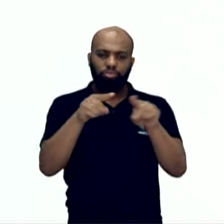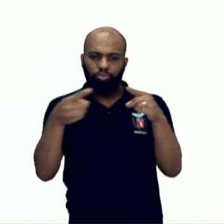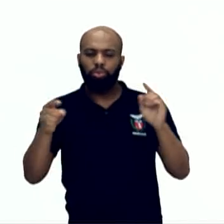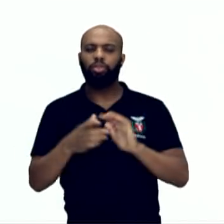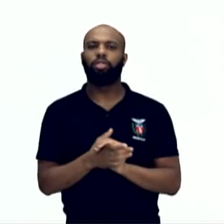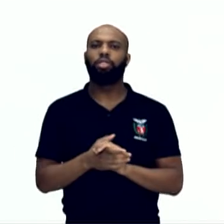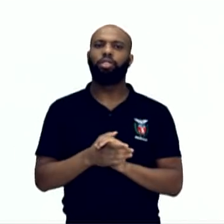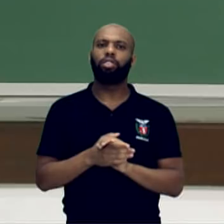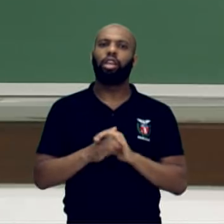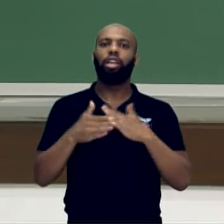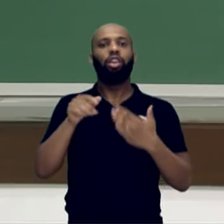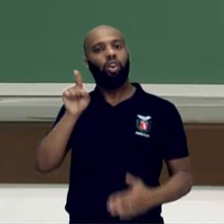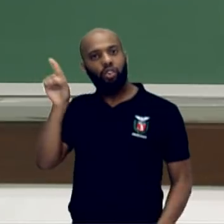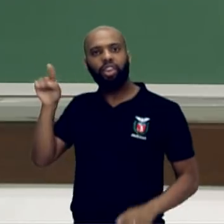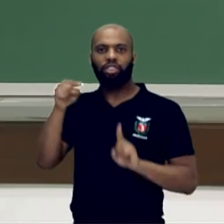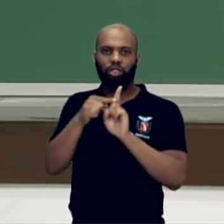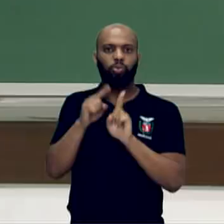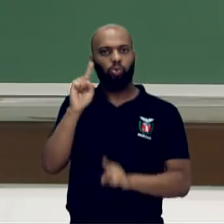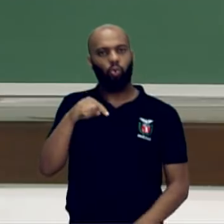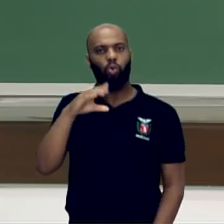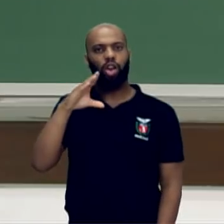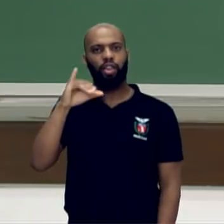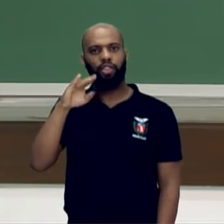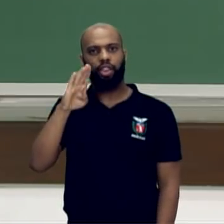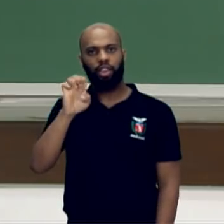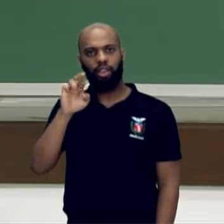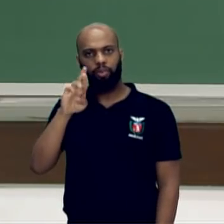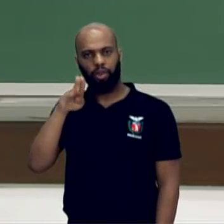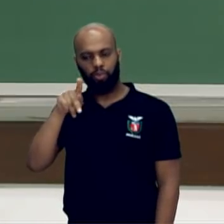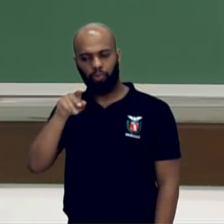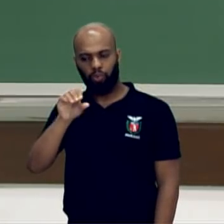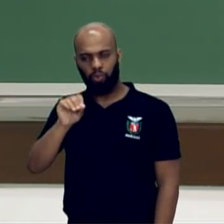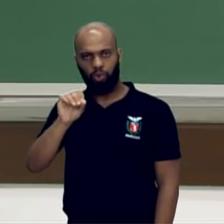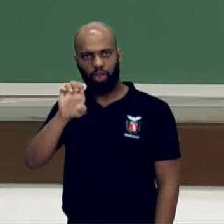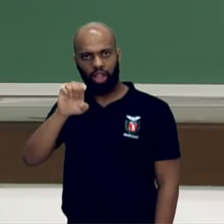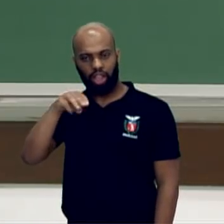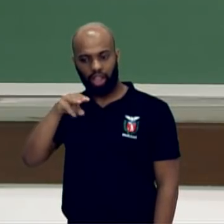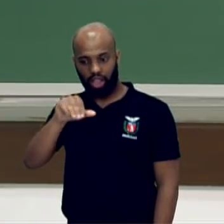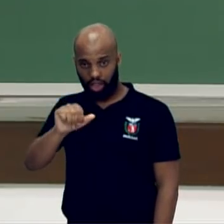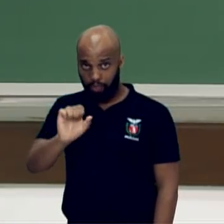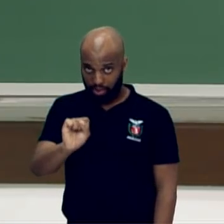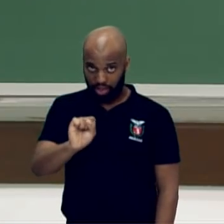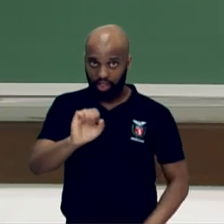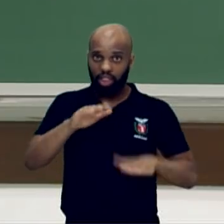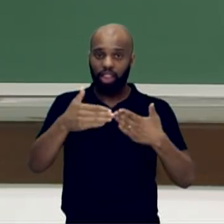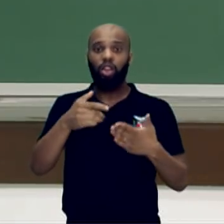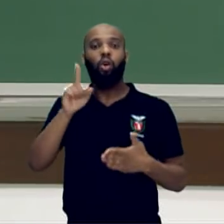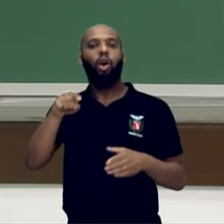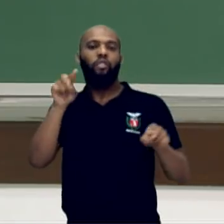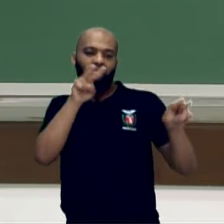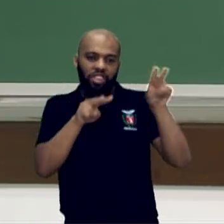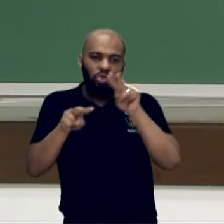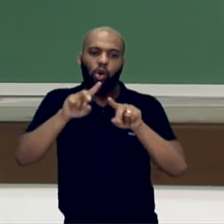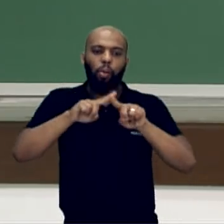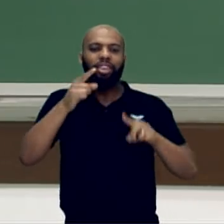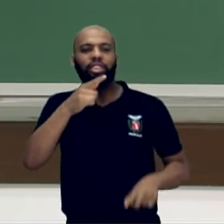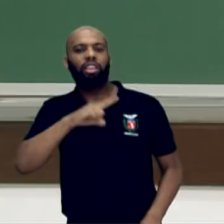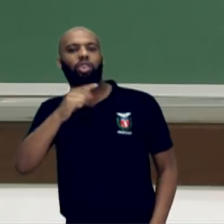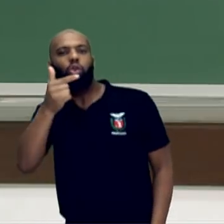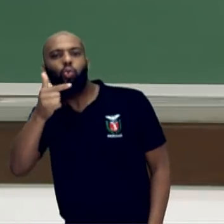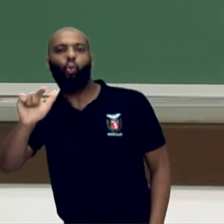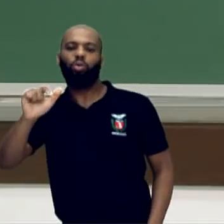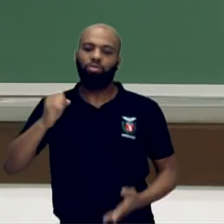esses são os cyberpoemas. São poemas visuais, mas que trazem outros recursos, além desses que nós